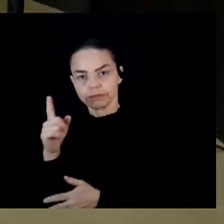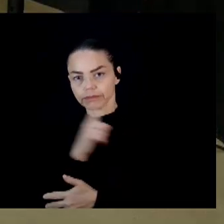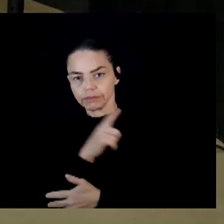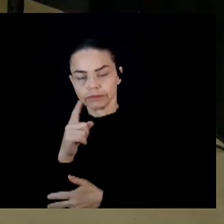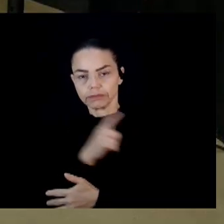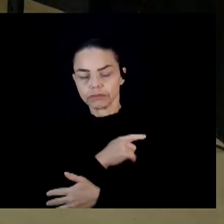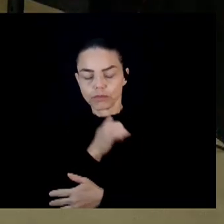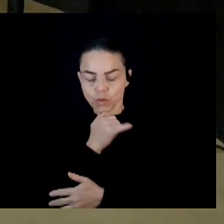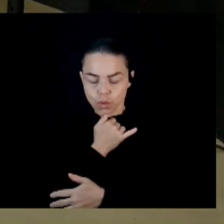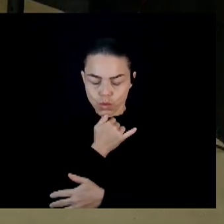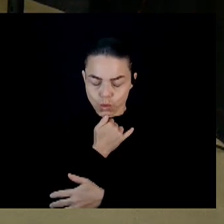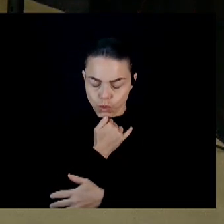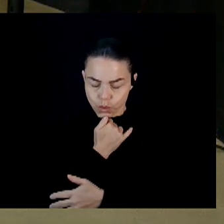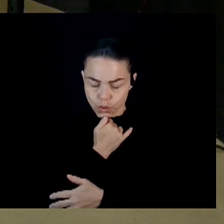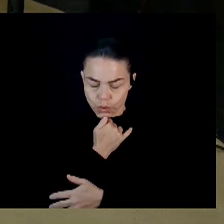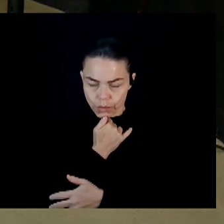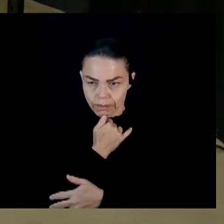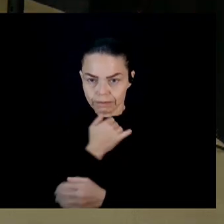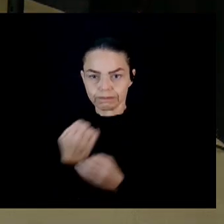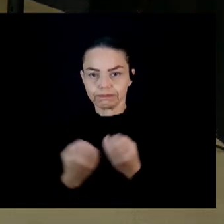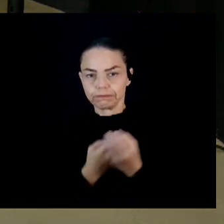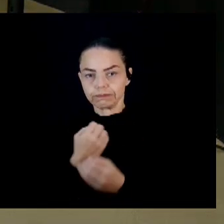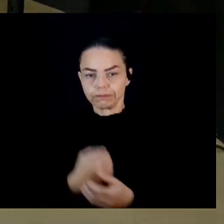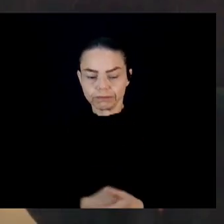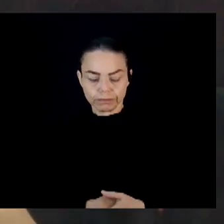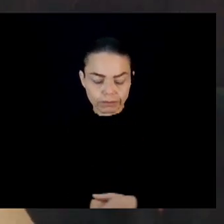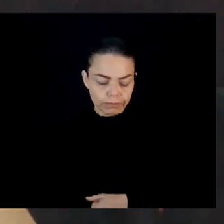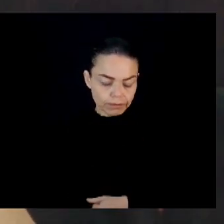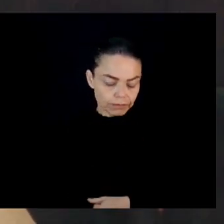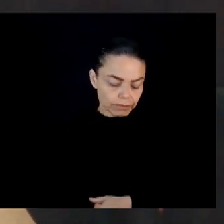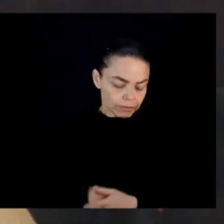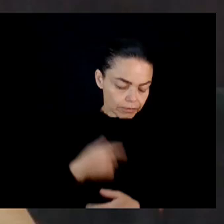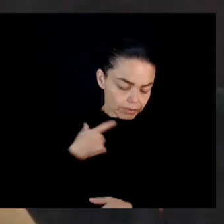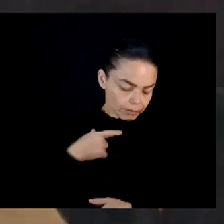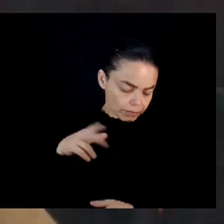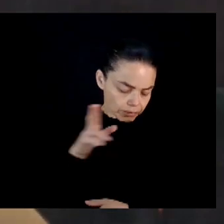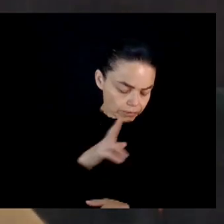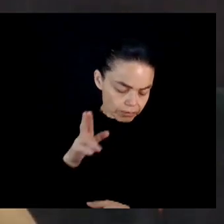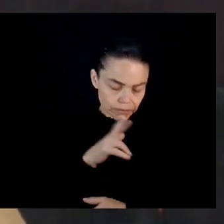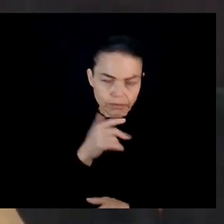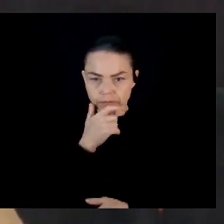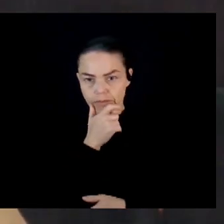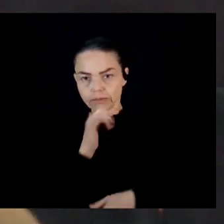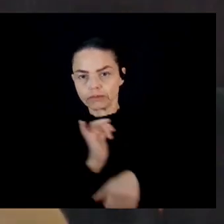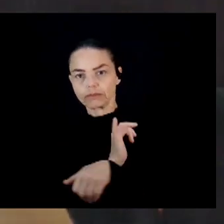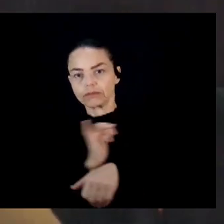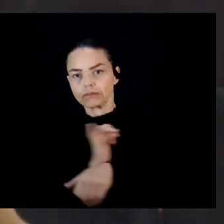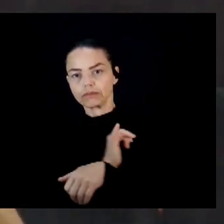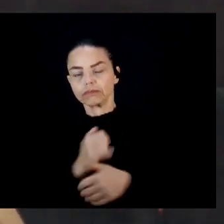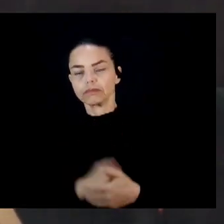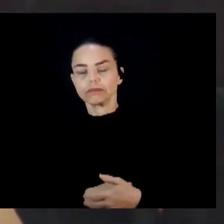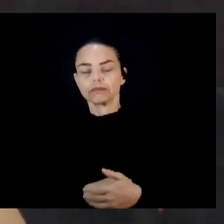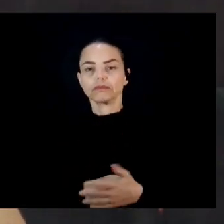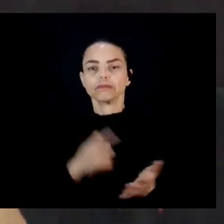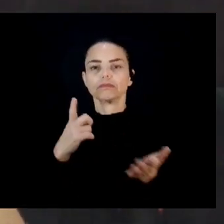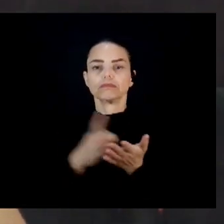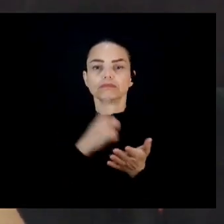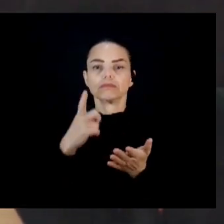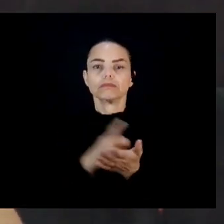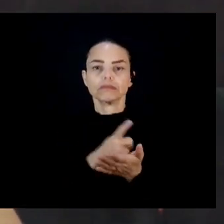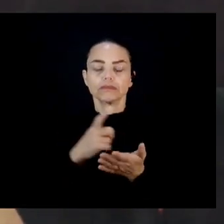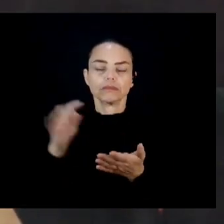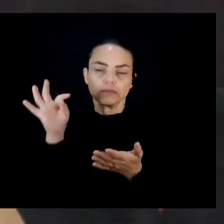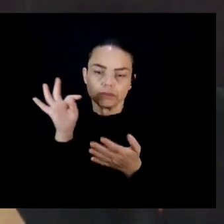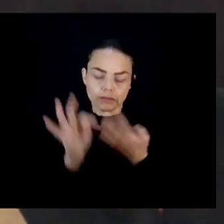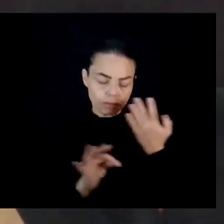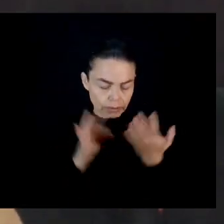frustração. Como lidar com isso? A gente pode utilizar algumas ferramentas, como um diário terapêutico, onde você pode colocar